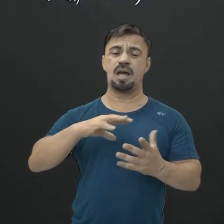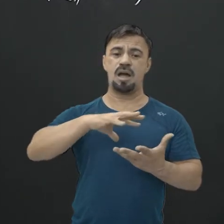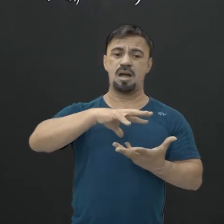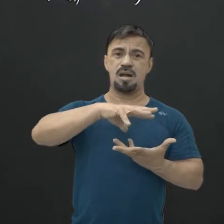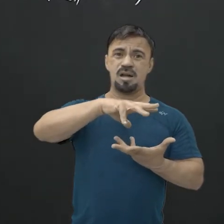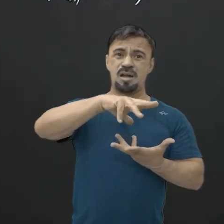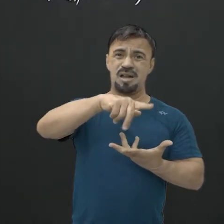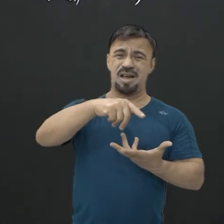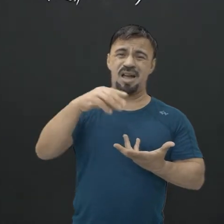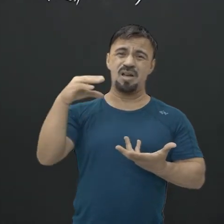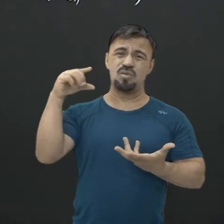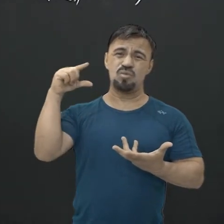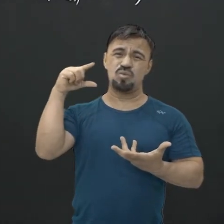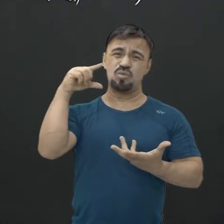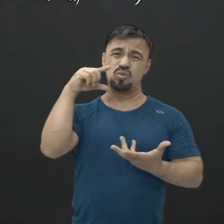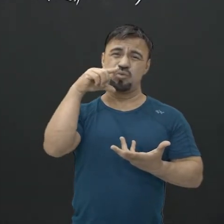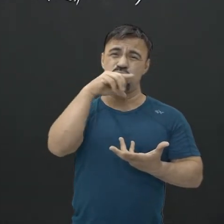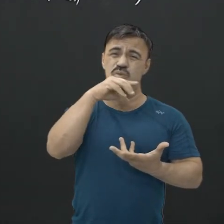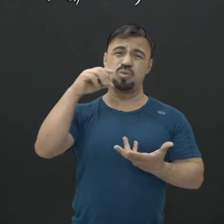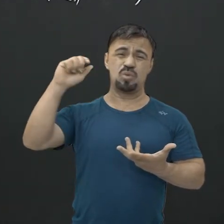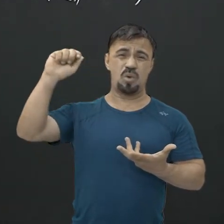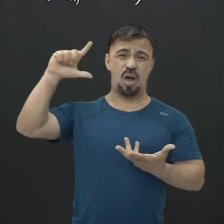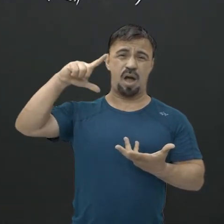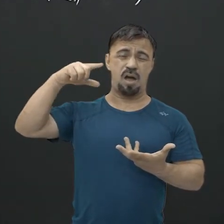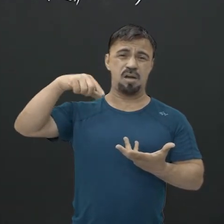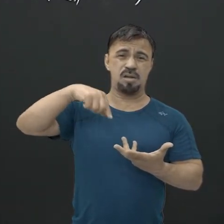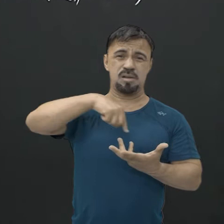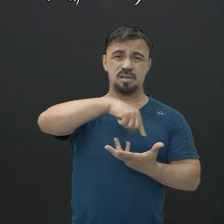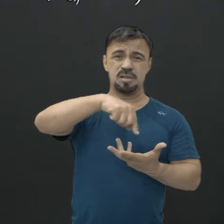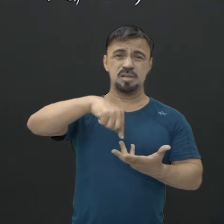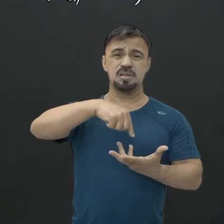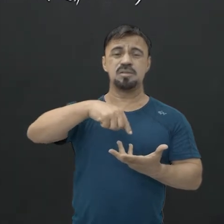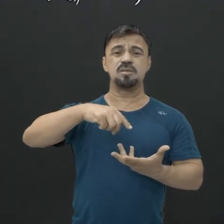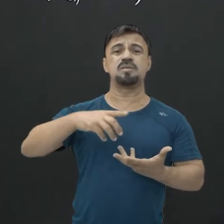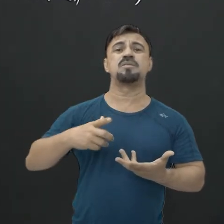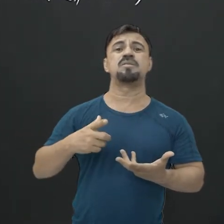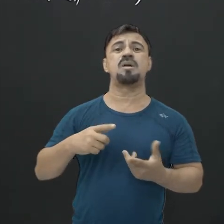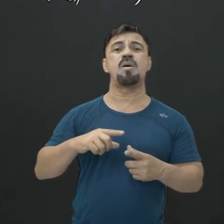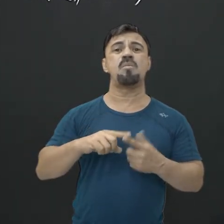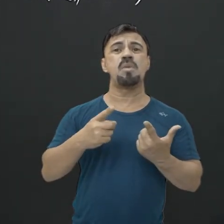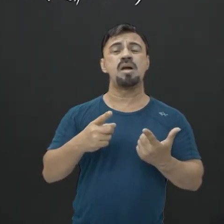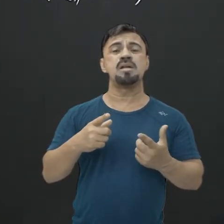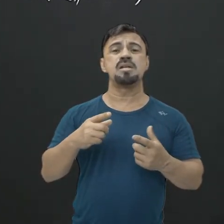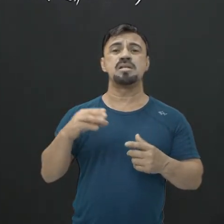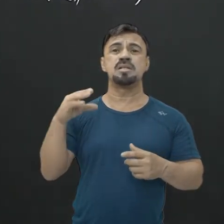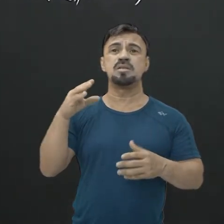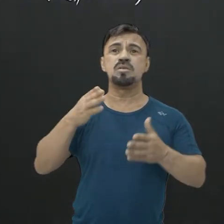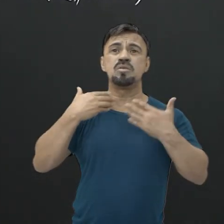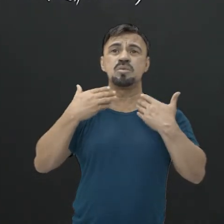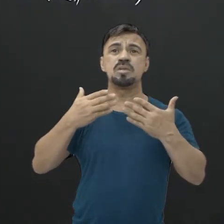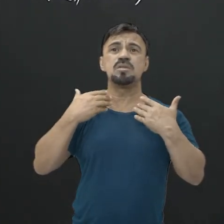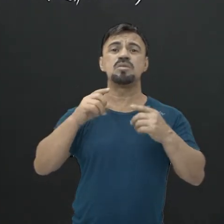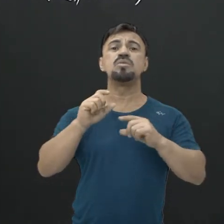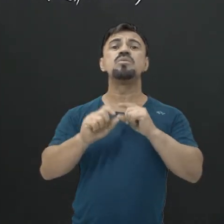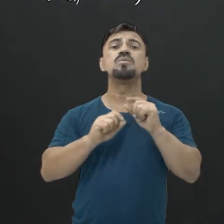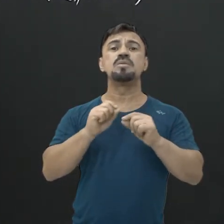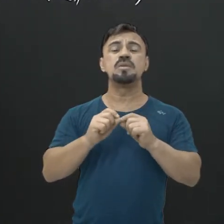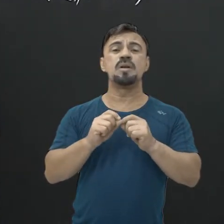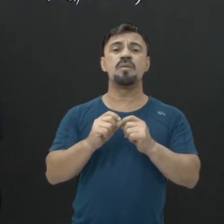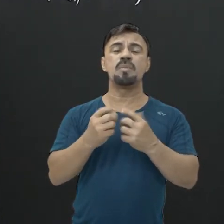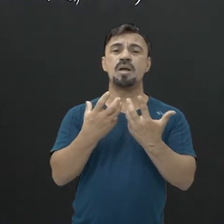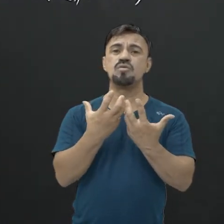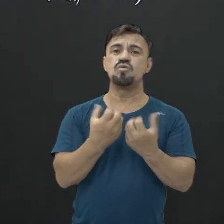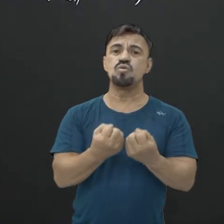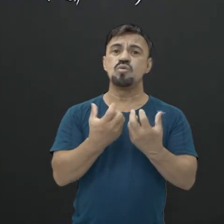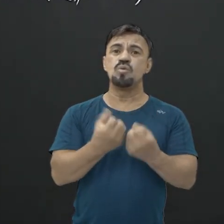problema. Agora, ele numa proporção legal é essencial para a retenção desse calor, para